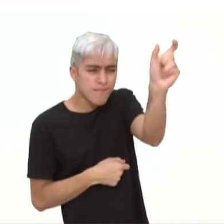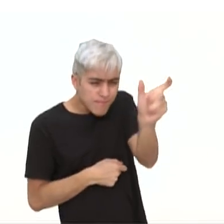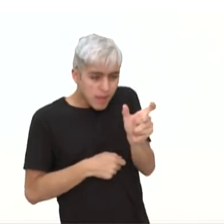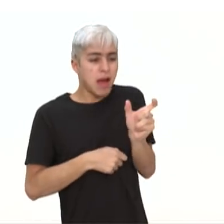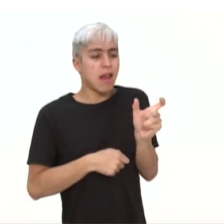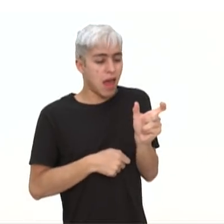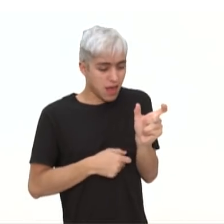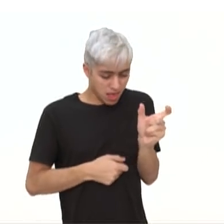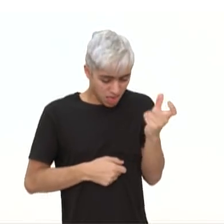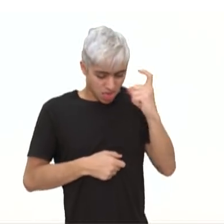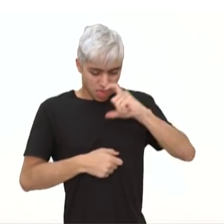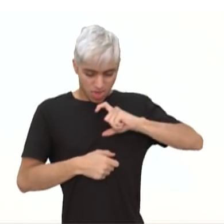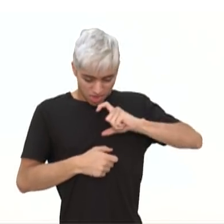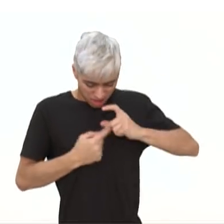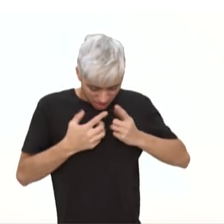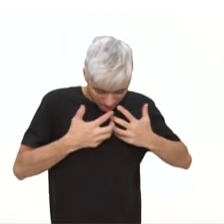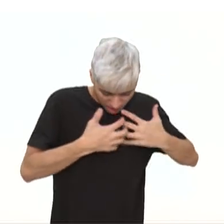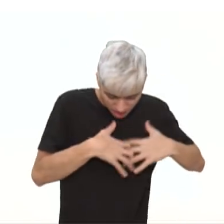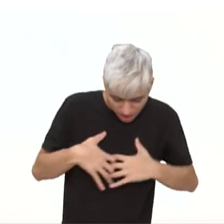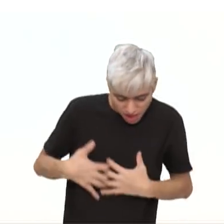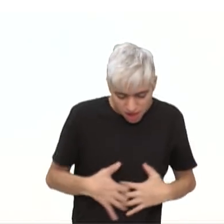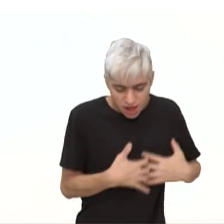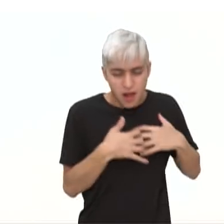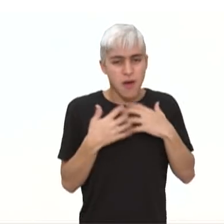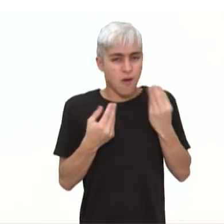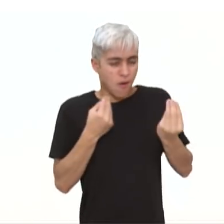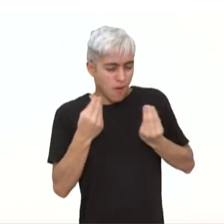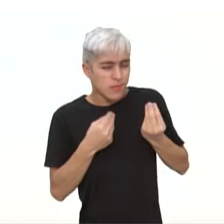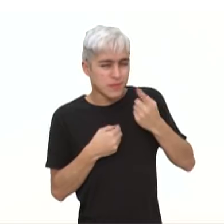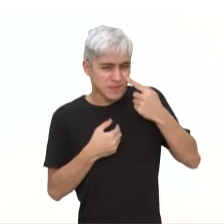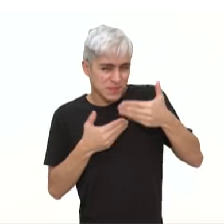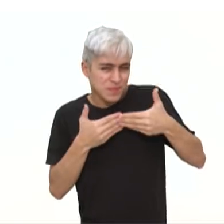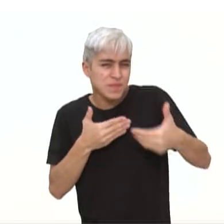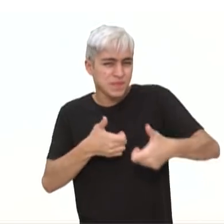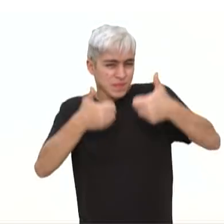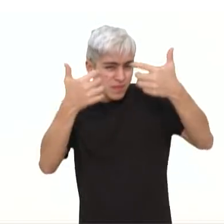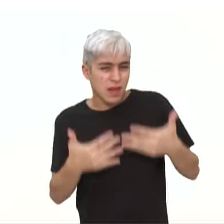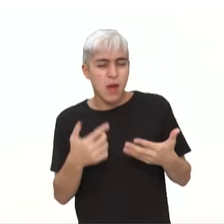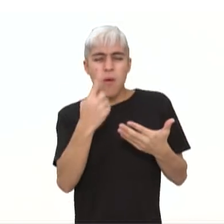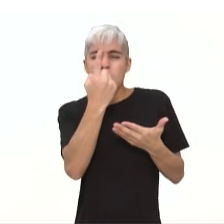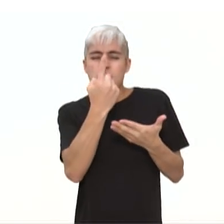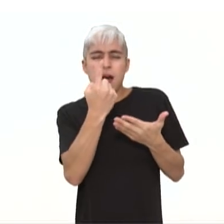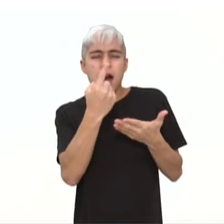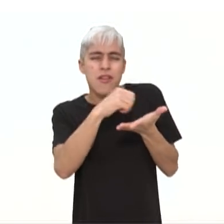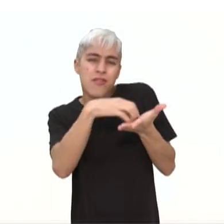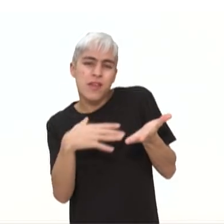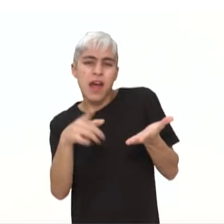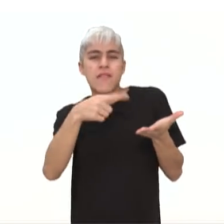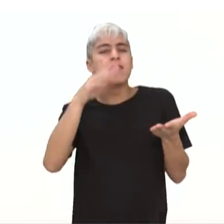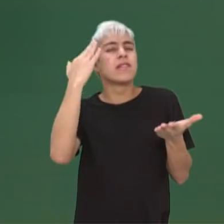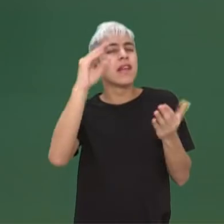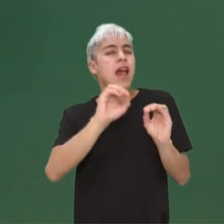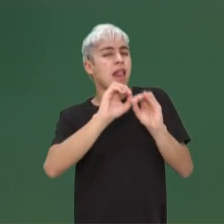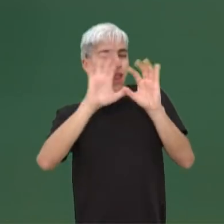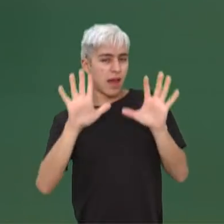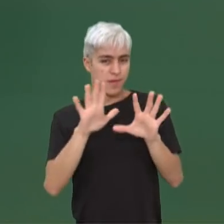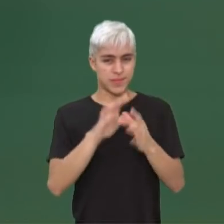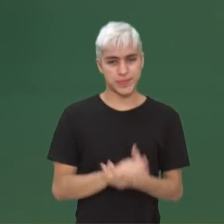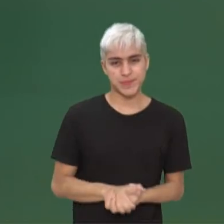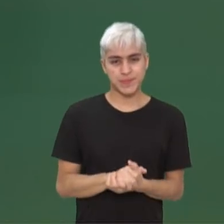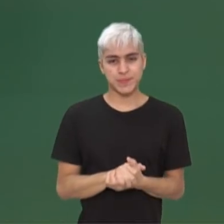do nosso corpo, como que ela pode ser aplicada no nosso corpo aí na prática. Já já a gente vai preparar uma atividade e vocês vão entender o porquê. E